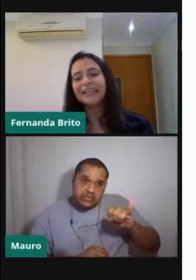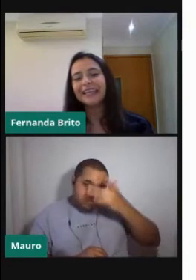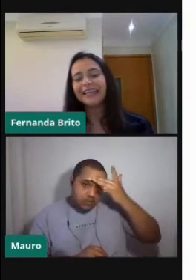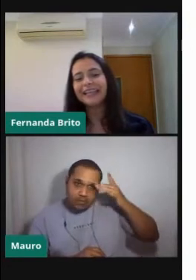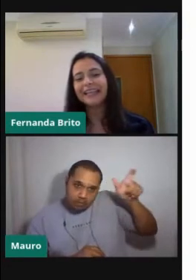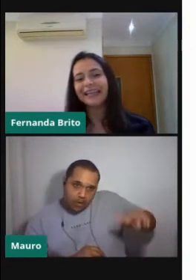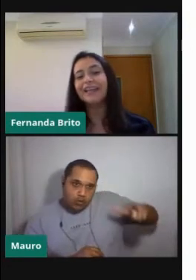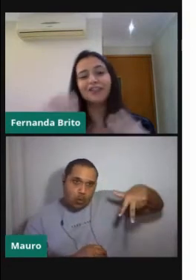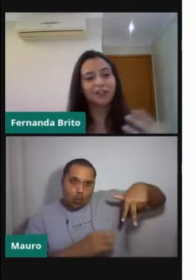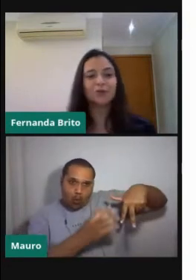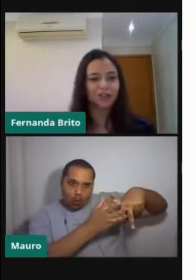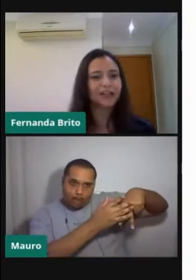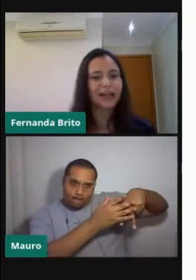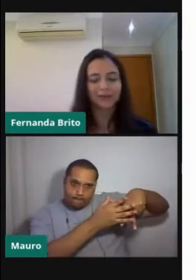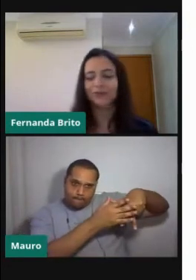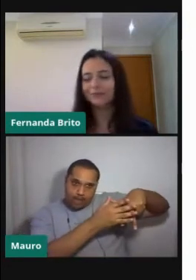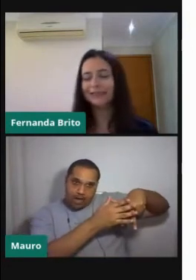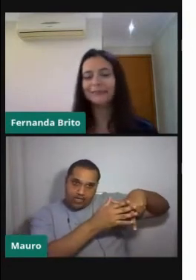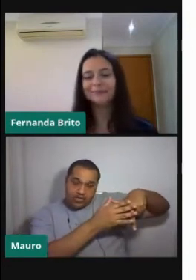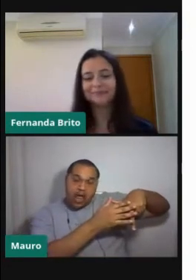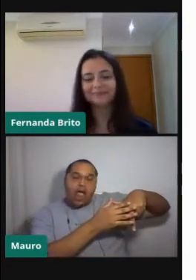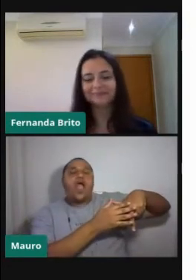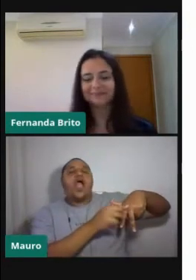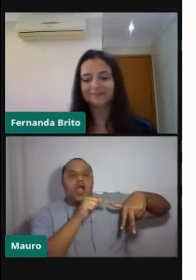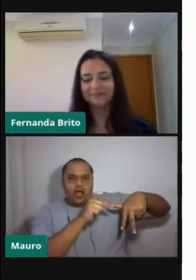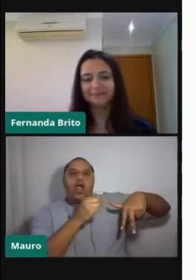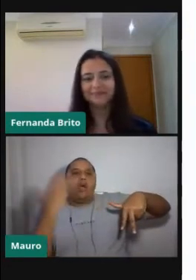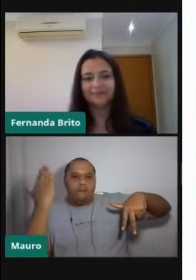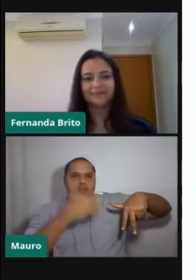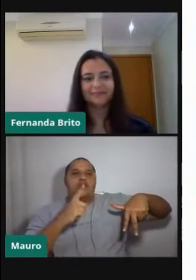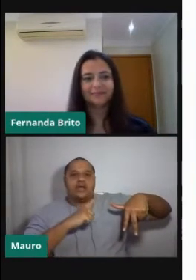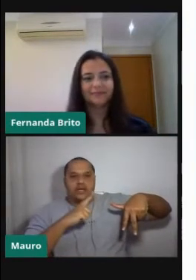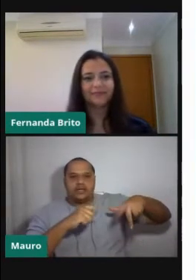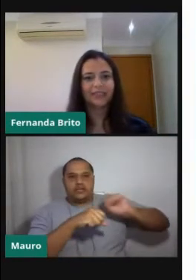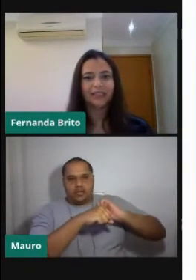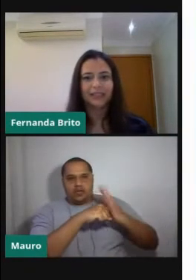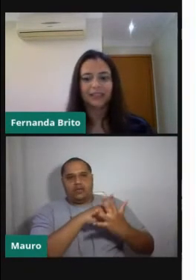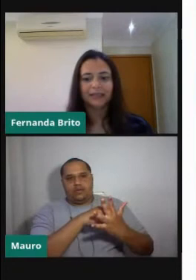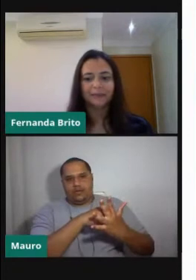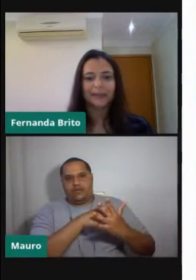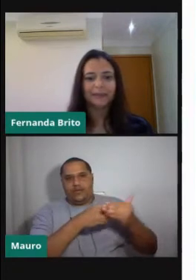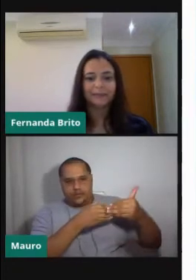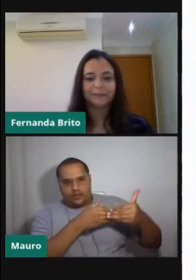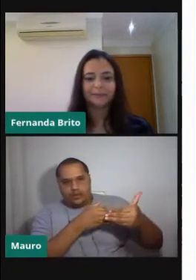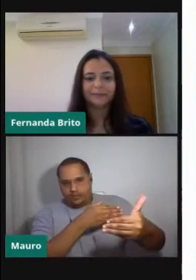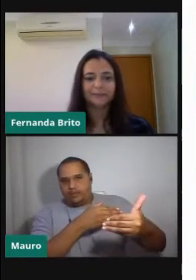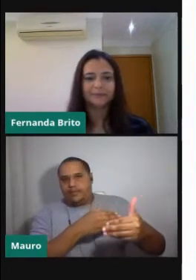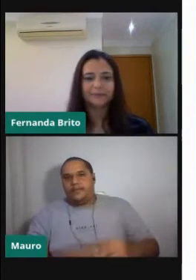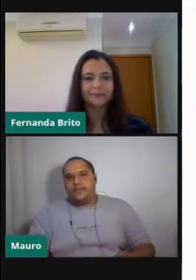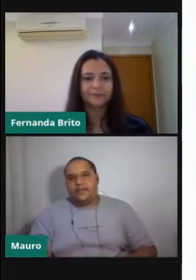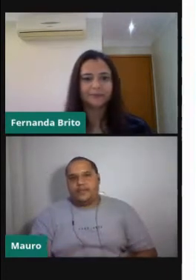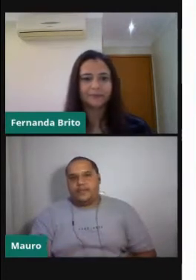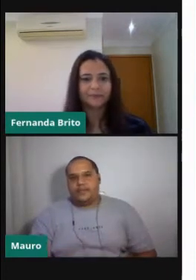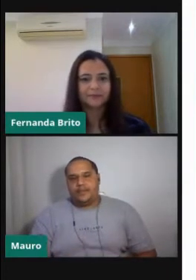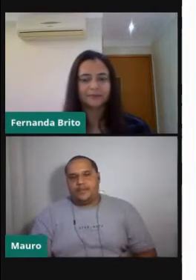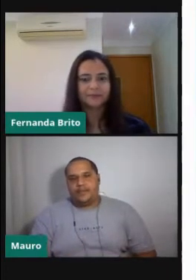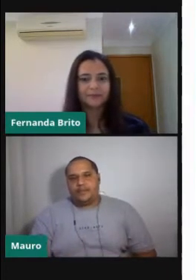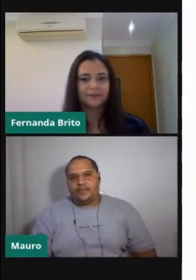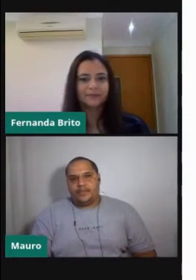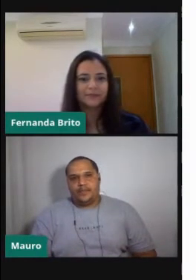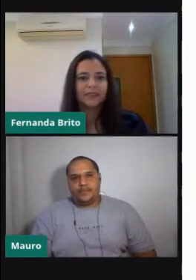é diagnosticado, né? Bem,